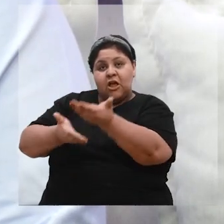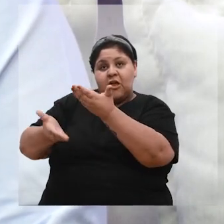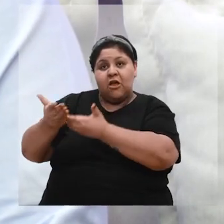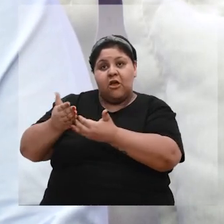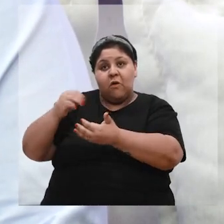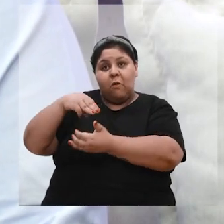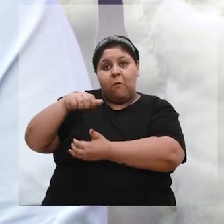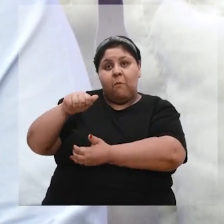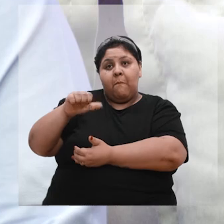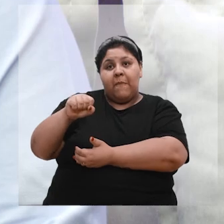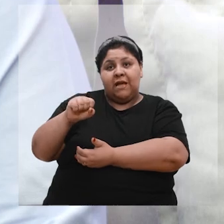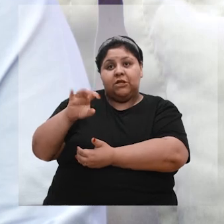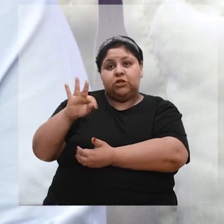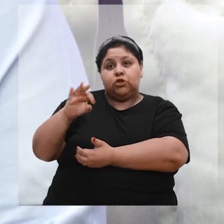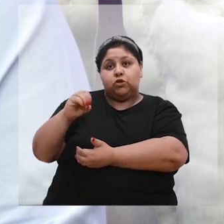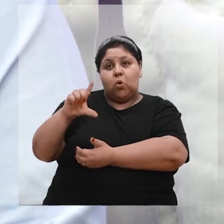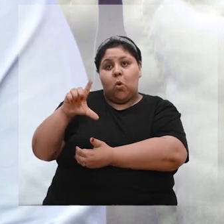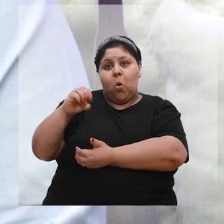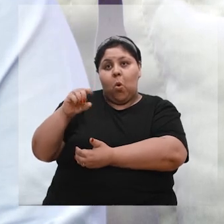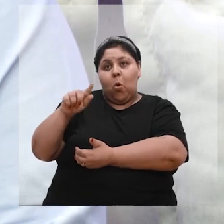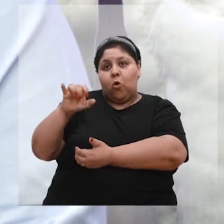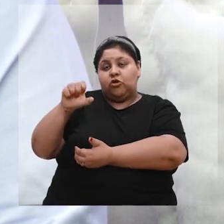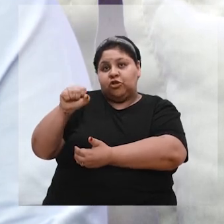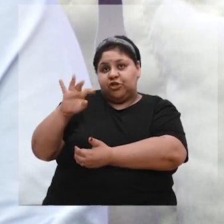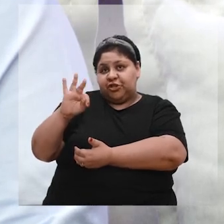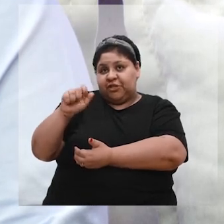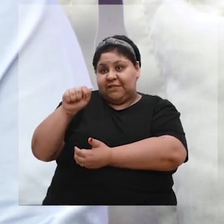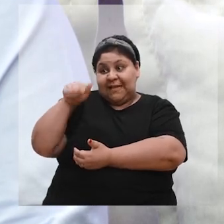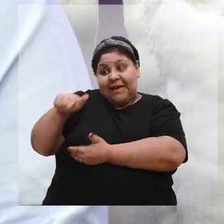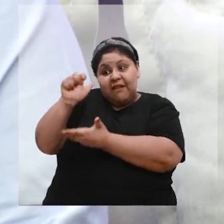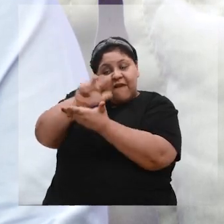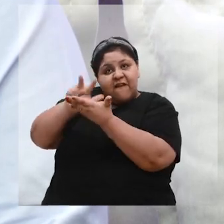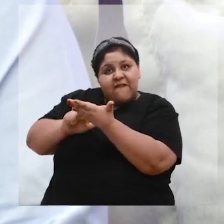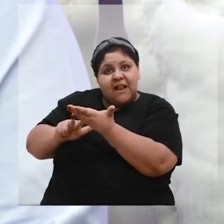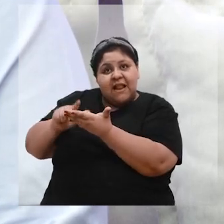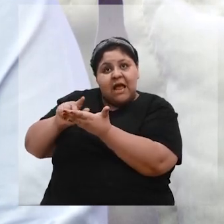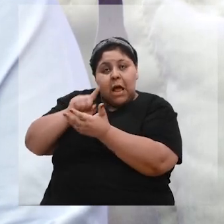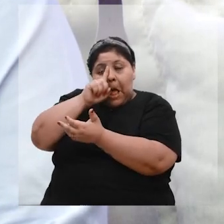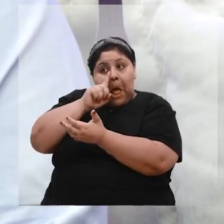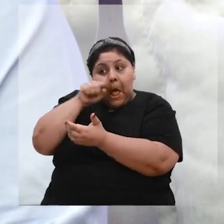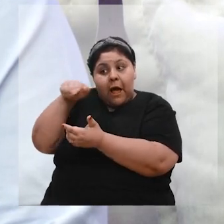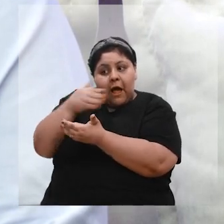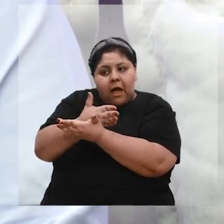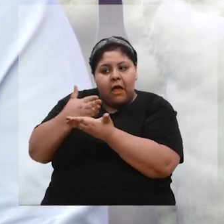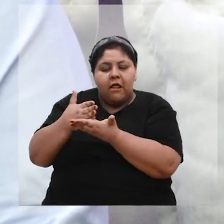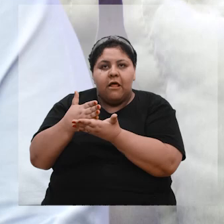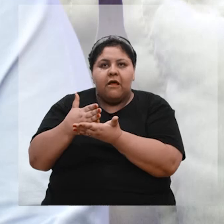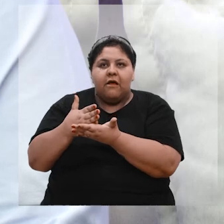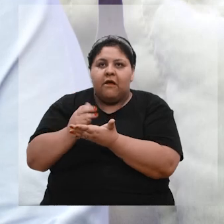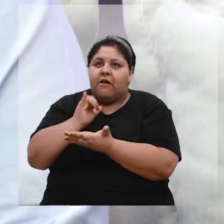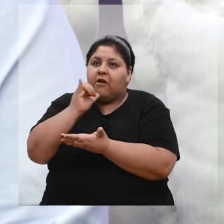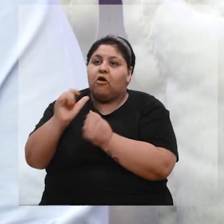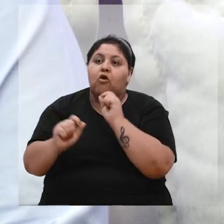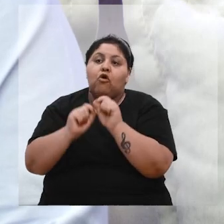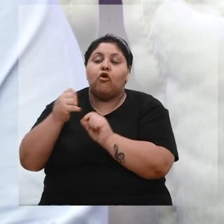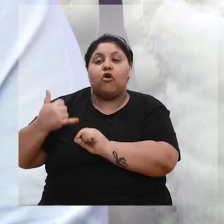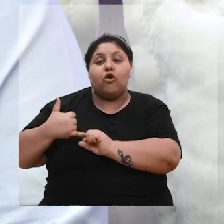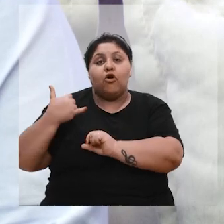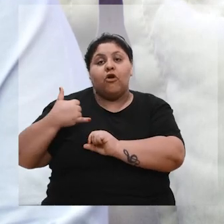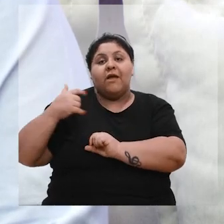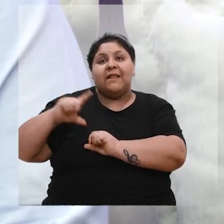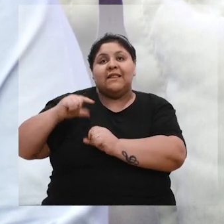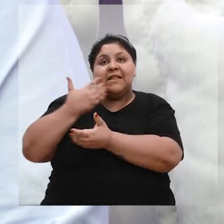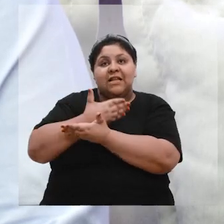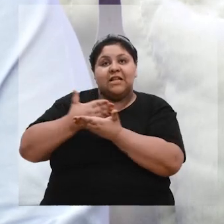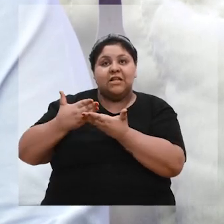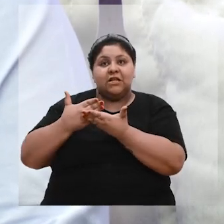primeira consulta com um mastologista. Por quê? Porque ali ele vai avaliar o risco, tá? Então, a partir dali, ele vai dizer com que